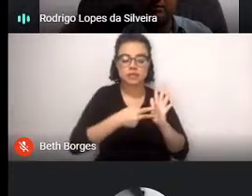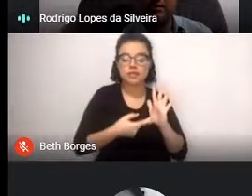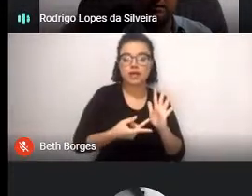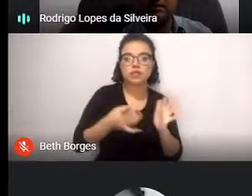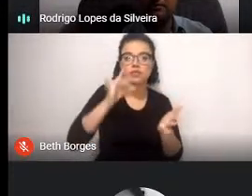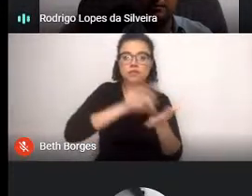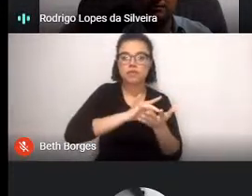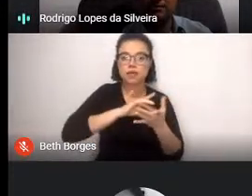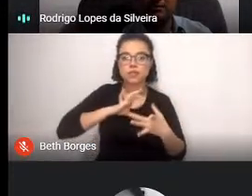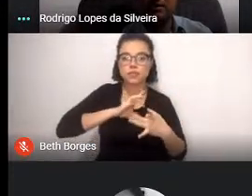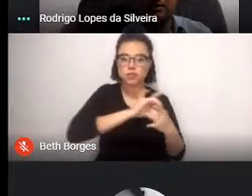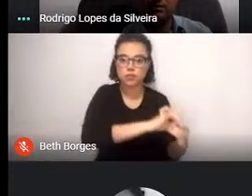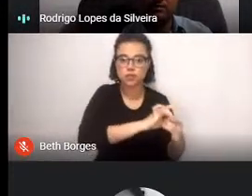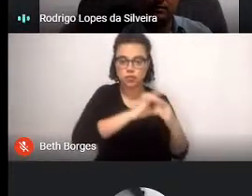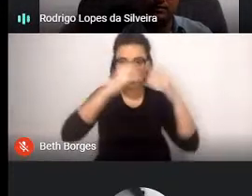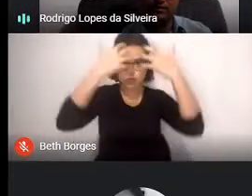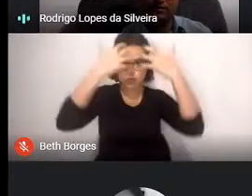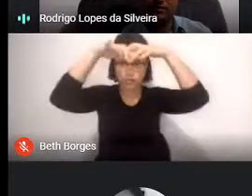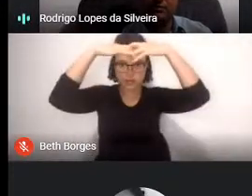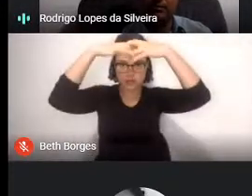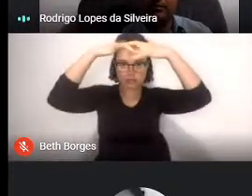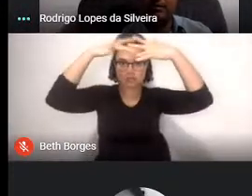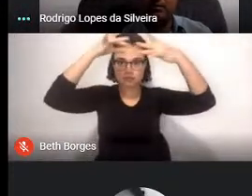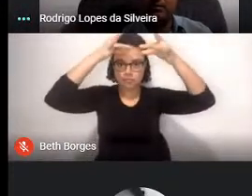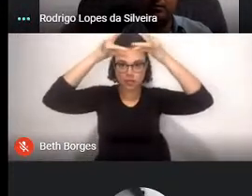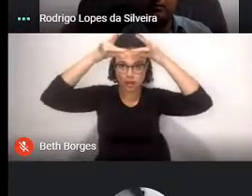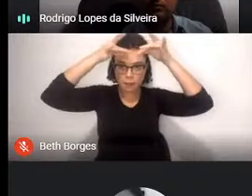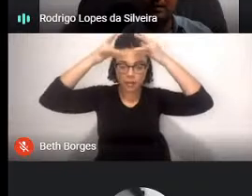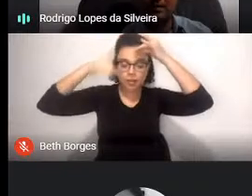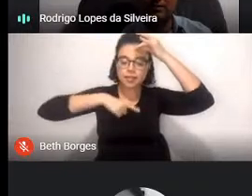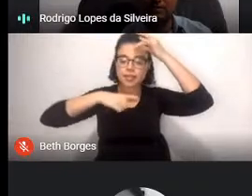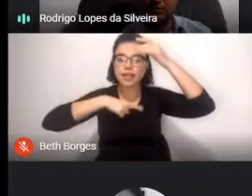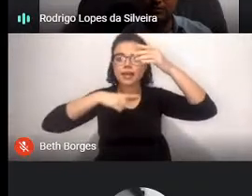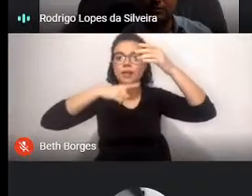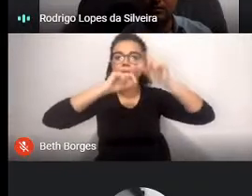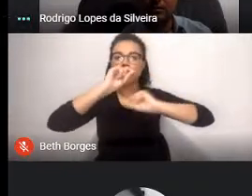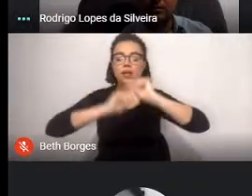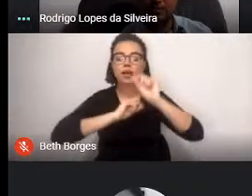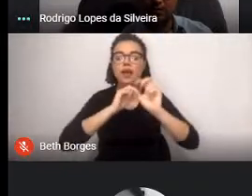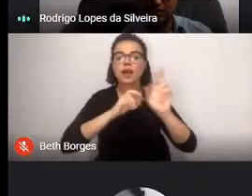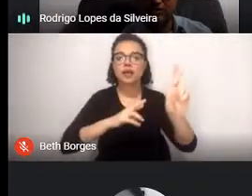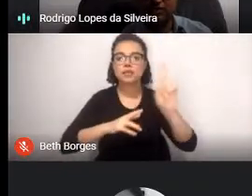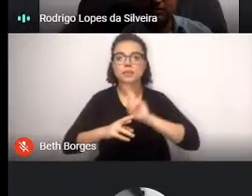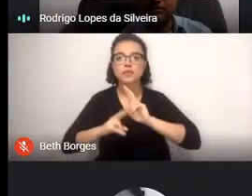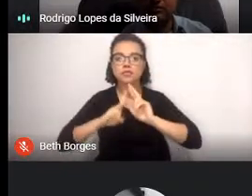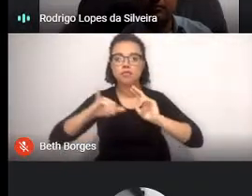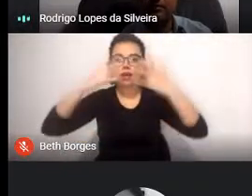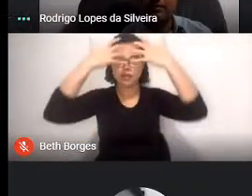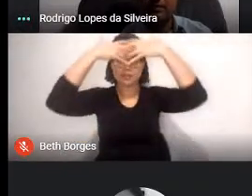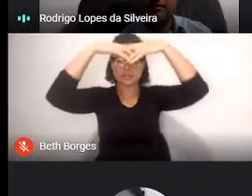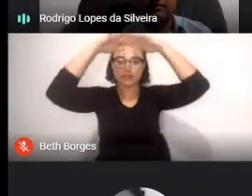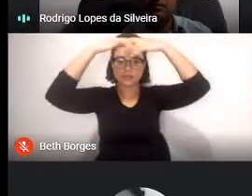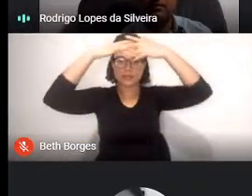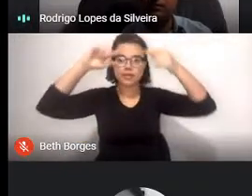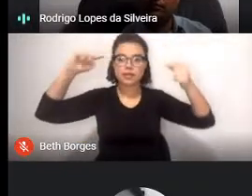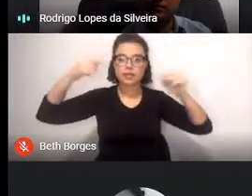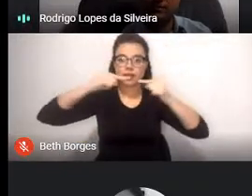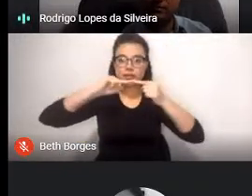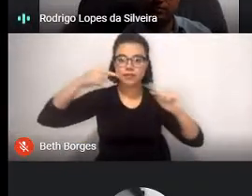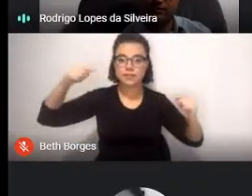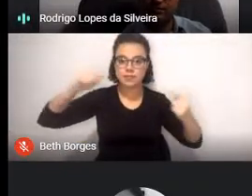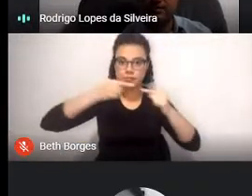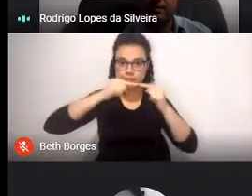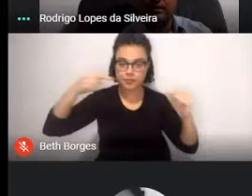comandos assim darem respostas, onde vão ativando todo um mecanismo cognitivo, trazendo com que as